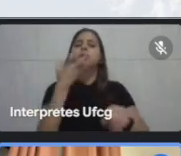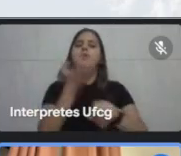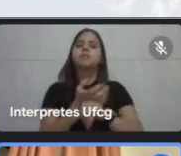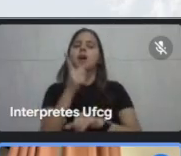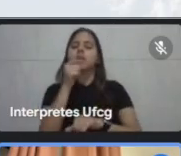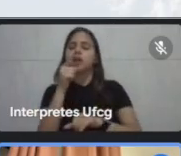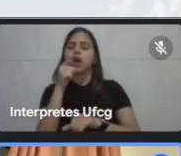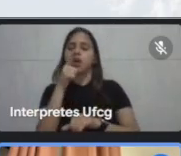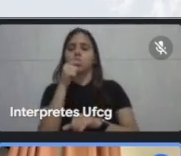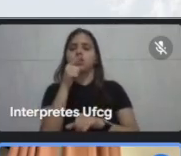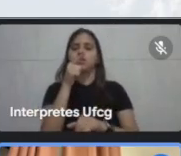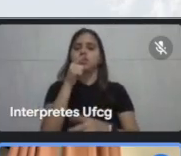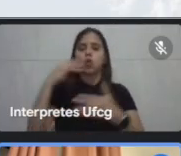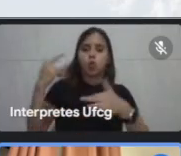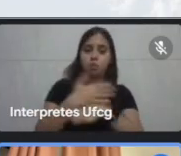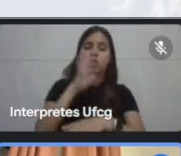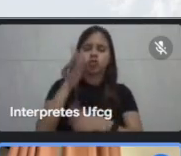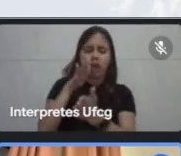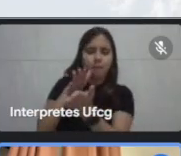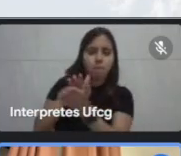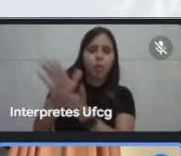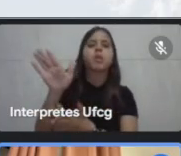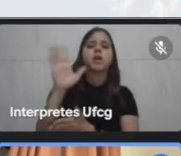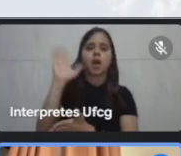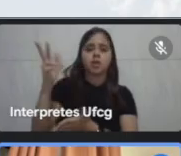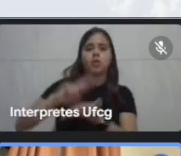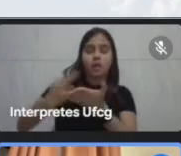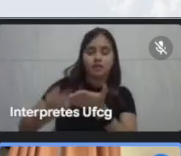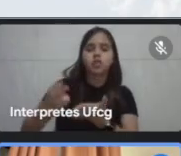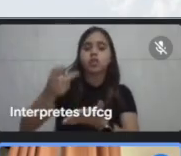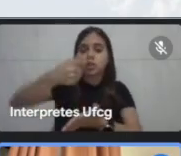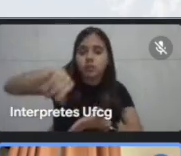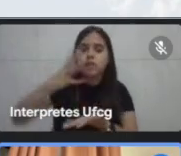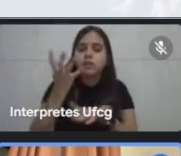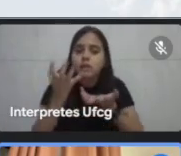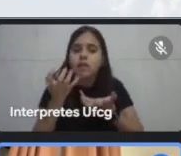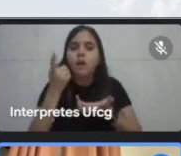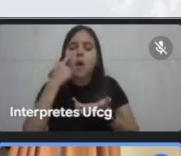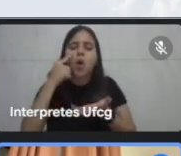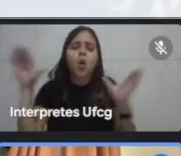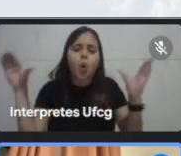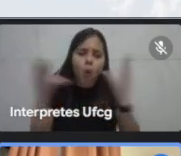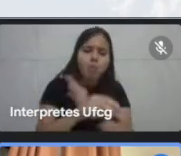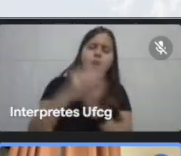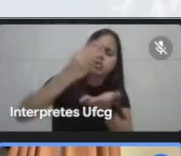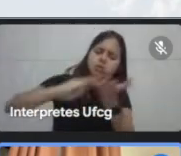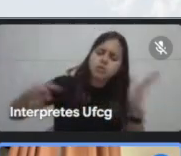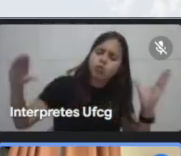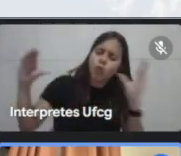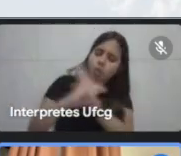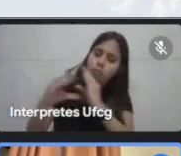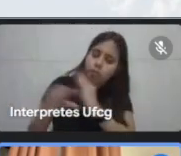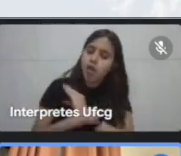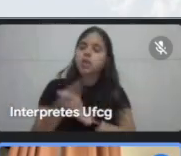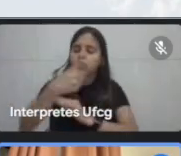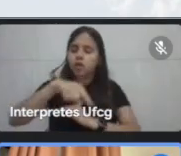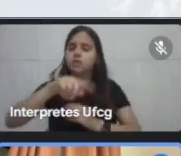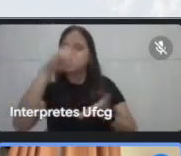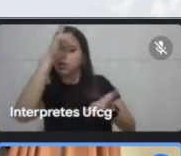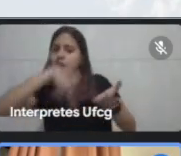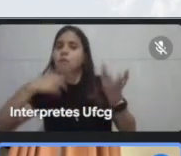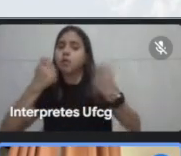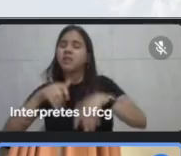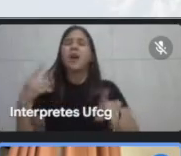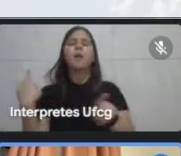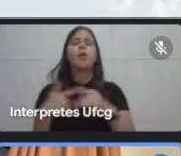está publicado na revista Urban Science. Quem tiver interesse de ver ele completinho lá, com toda a metodologia e tudo mais, eu vou dar uma pincelada, obviamente, para não